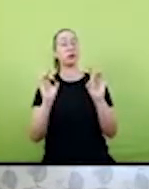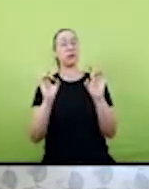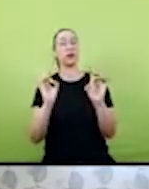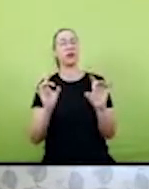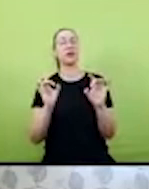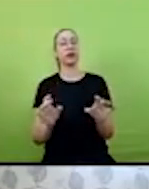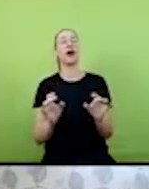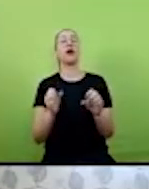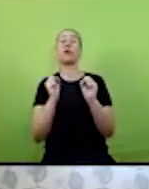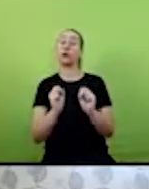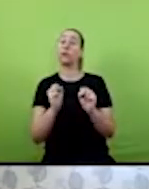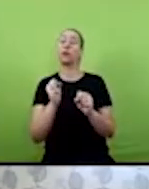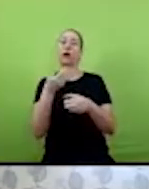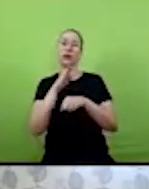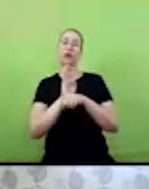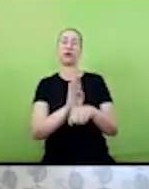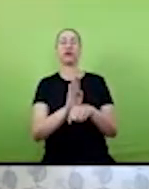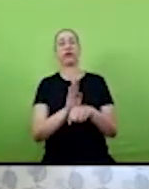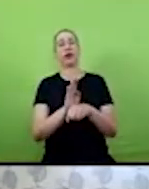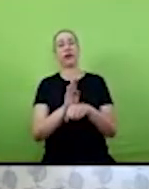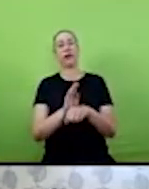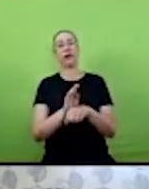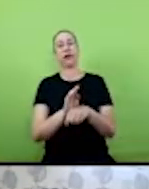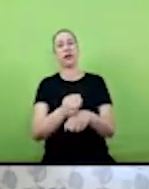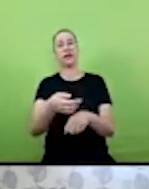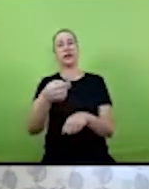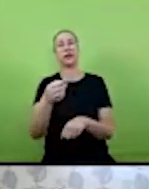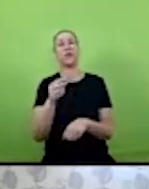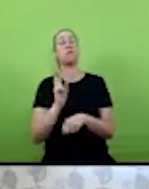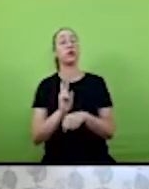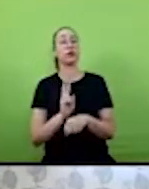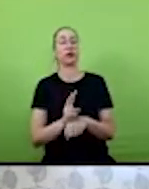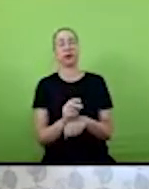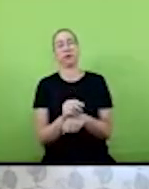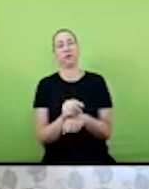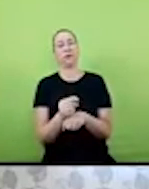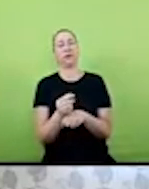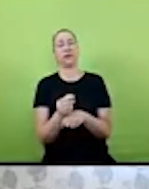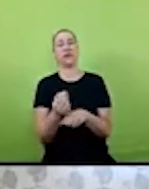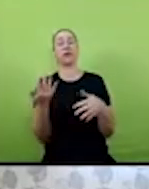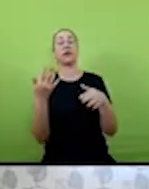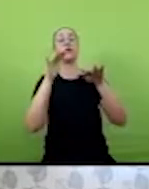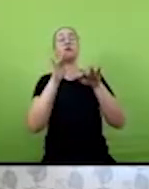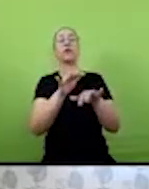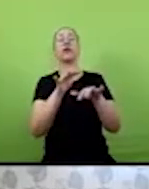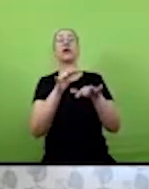cotidiano, questões incluindo as próprias brincadeiras, né, a própria prática